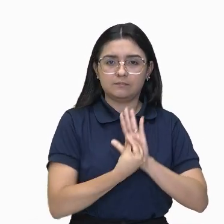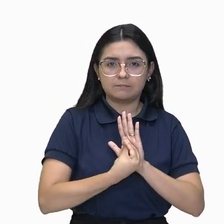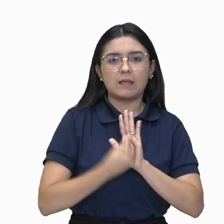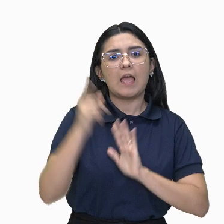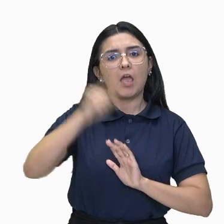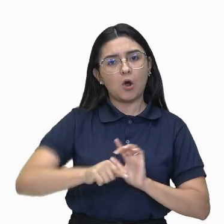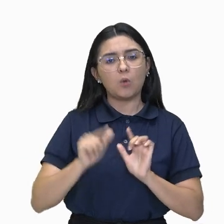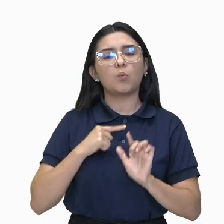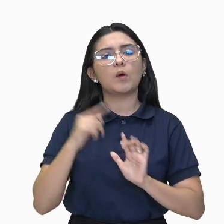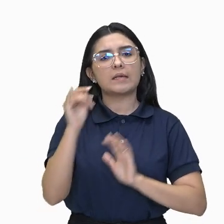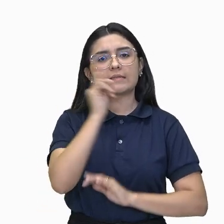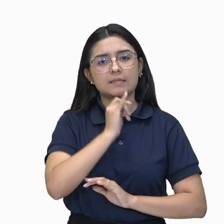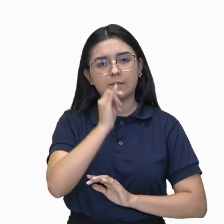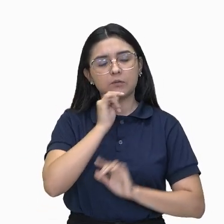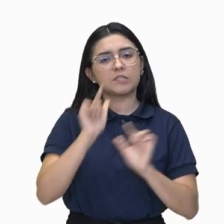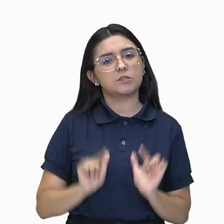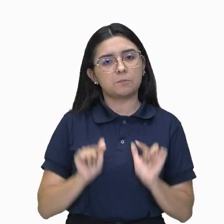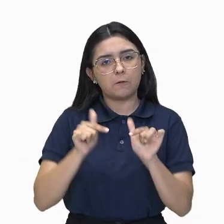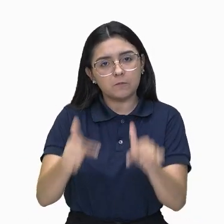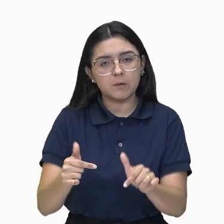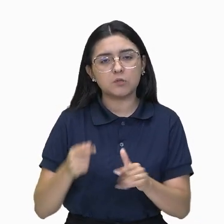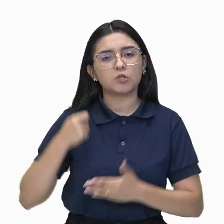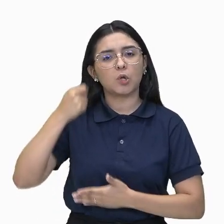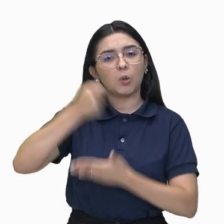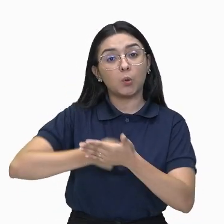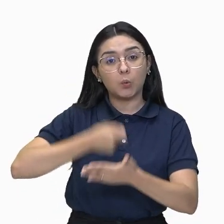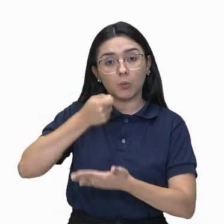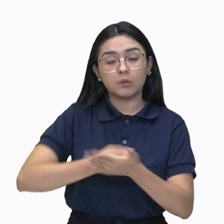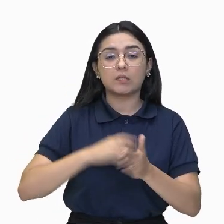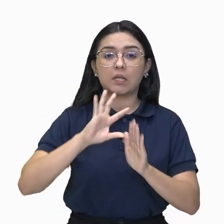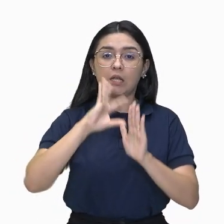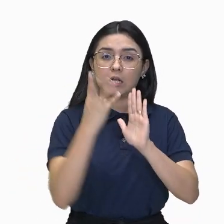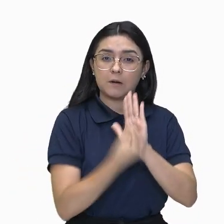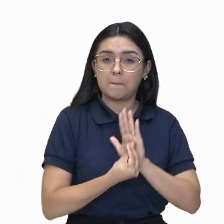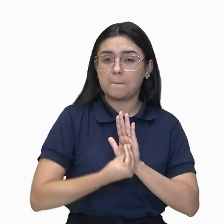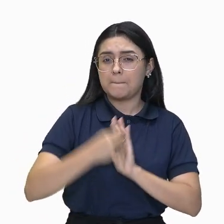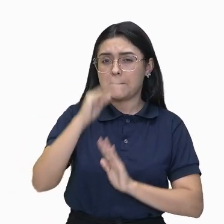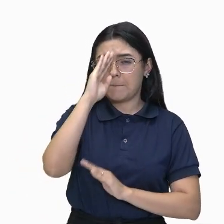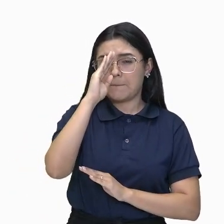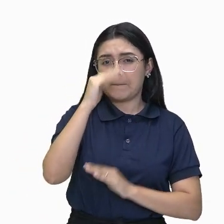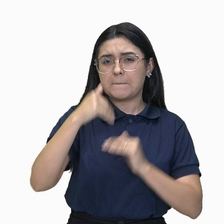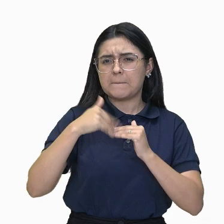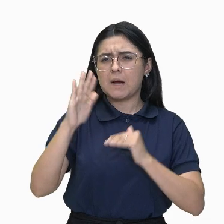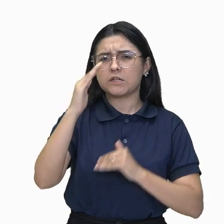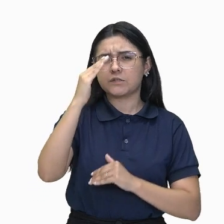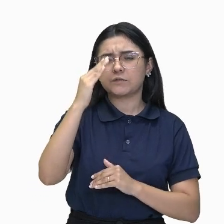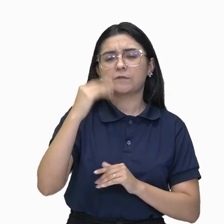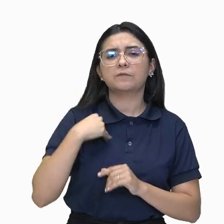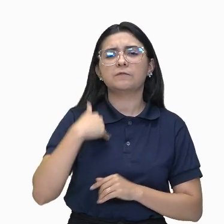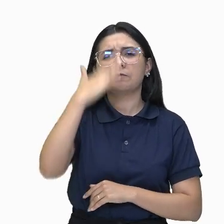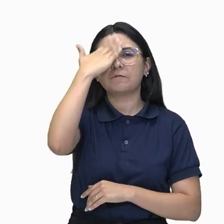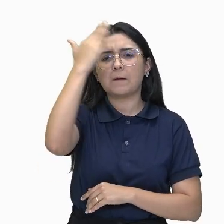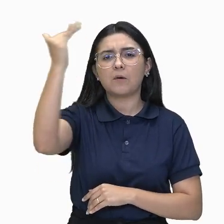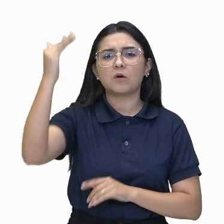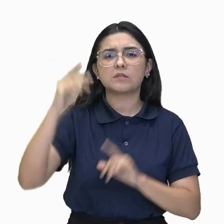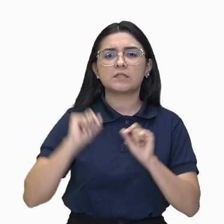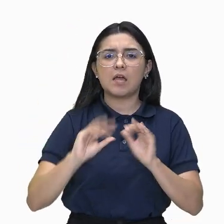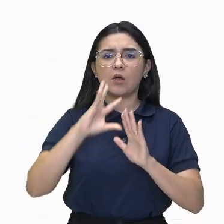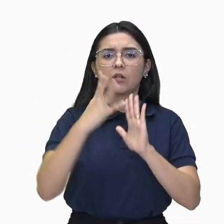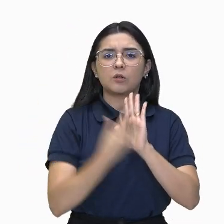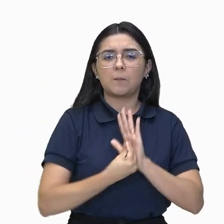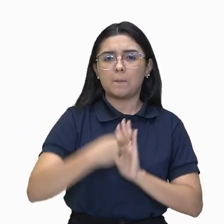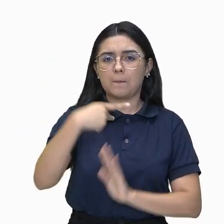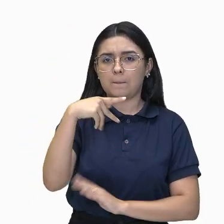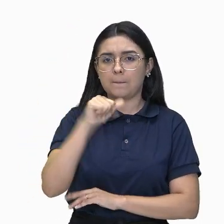de luta, né? E nós temos aí um dos quilombos mais famosos, que é o quilombo dos Palmares, né? Ele é o exemplo,